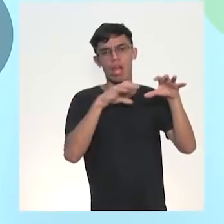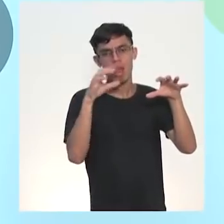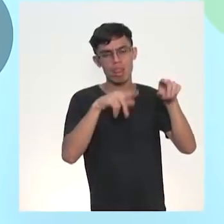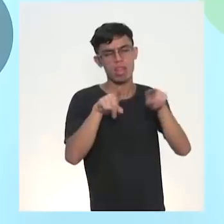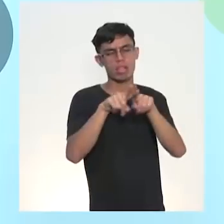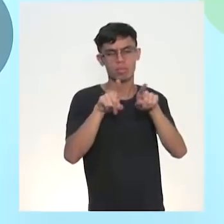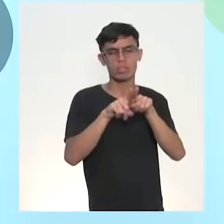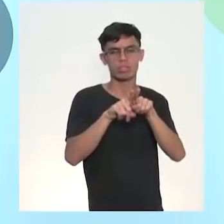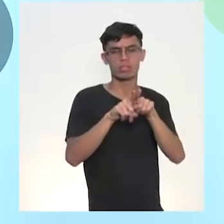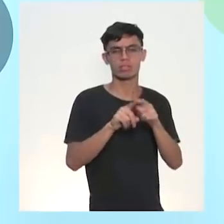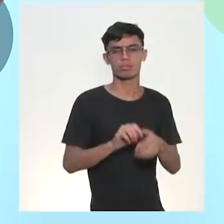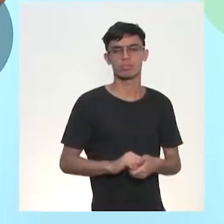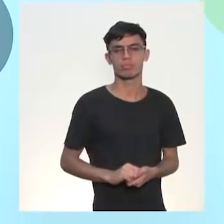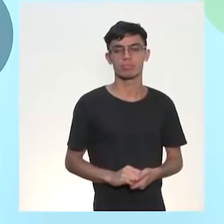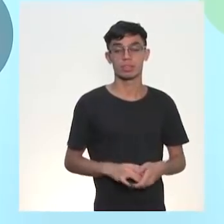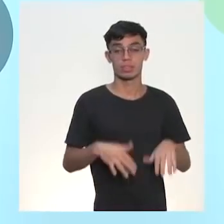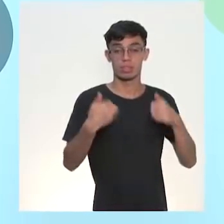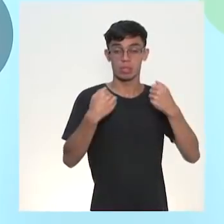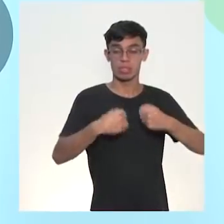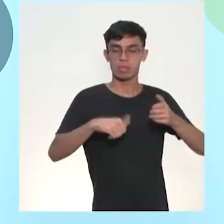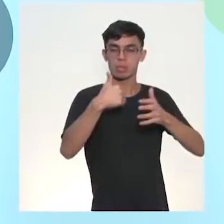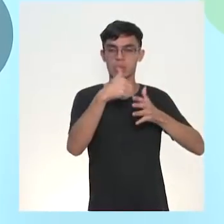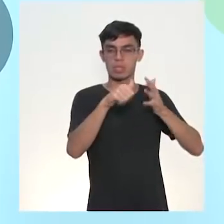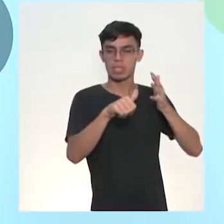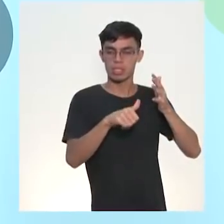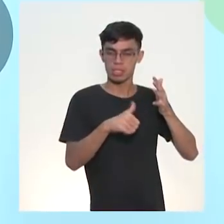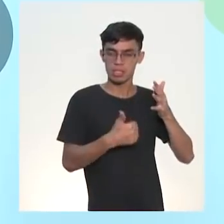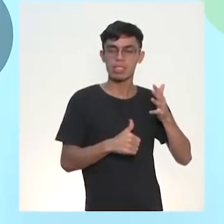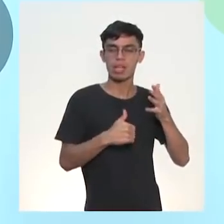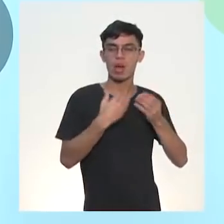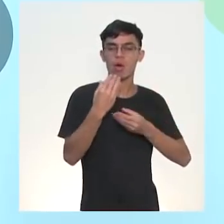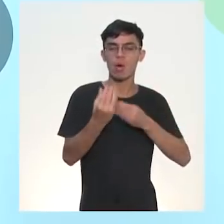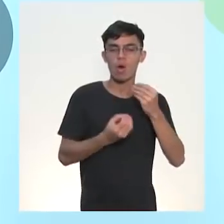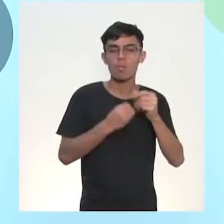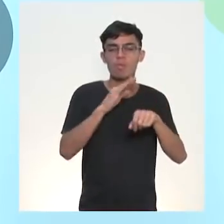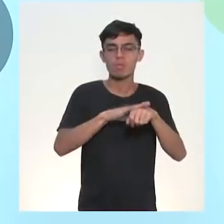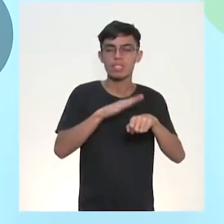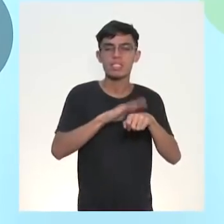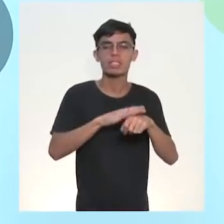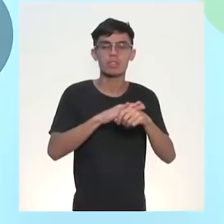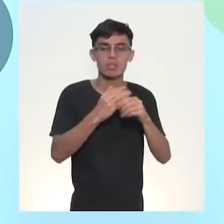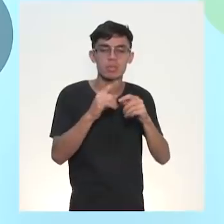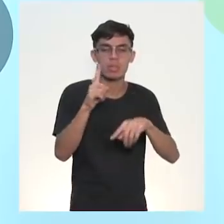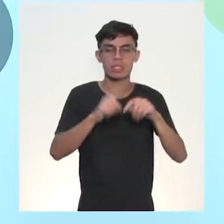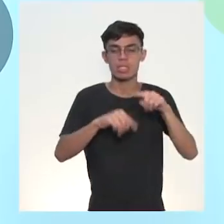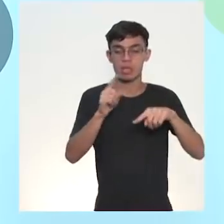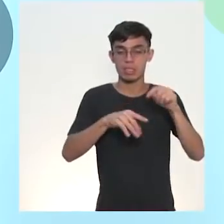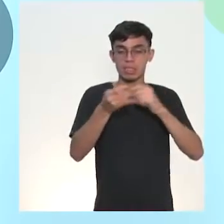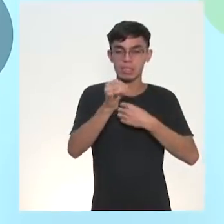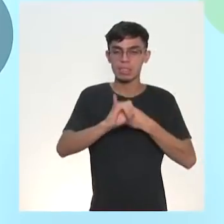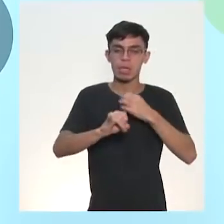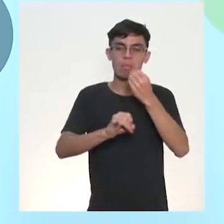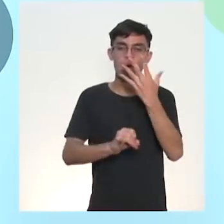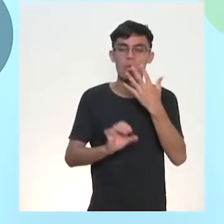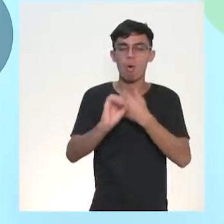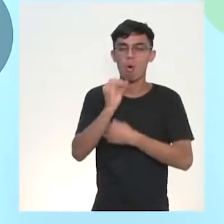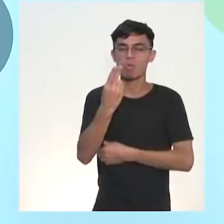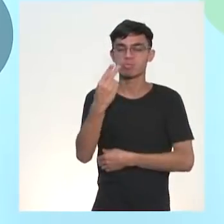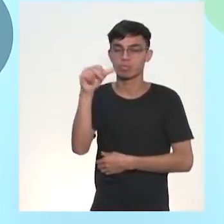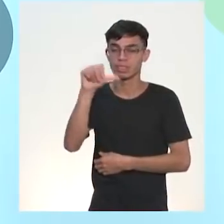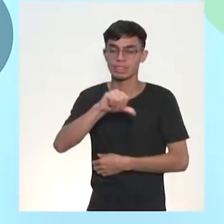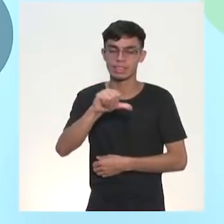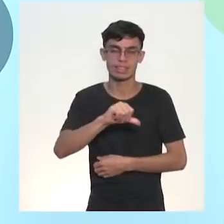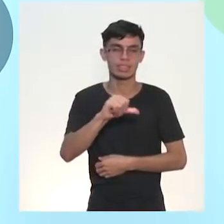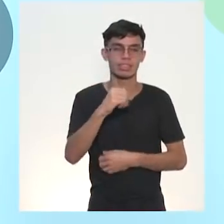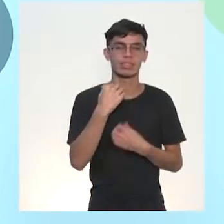tinha falado anteriormente, que se precisa analisar a cadeia produtiva, né, para classificar um aparelho como eficiente ou não. Porque é o caso das lâmpadas fluorescentes, né, que